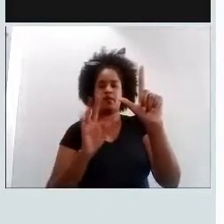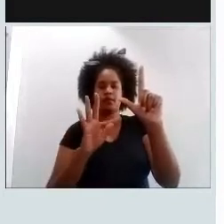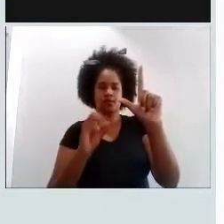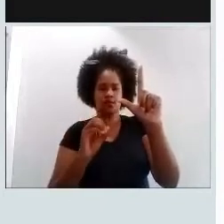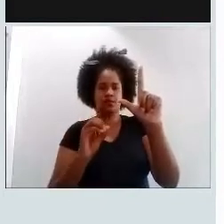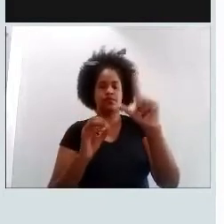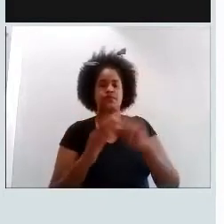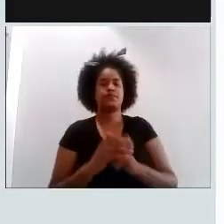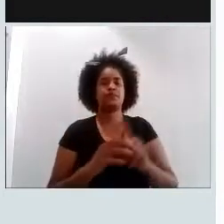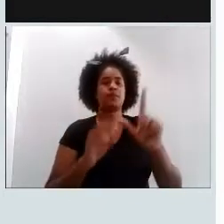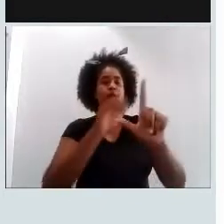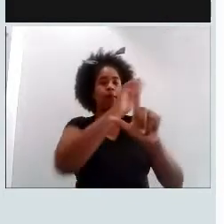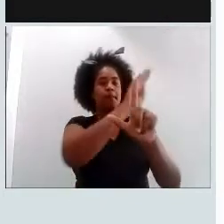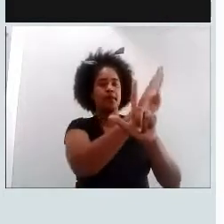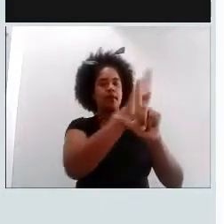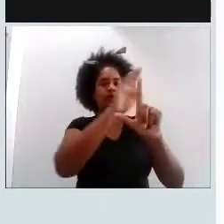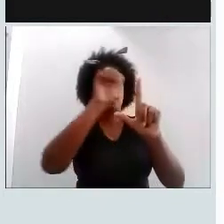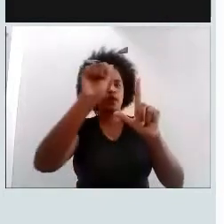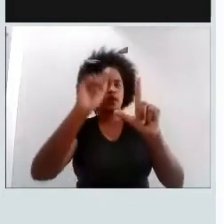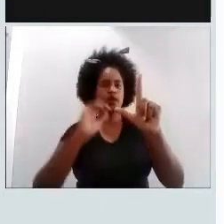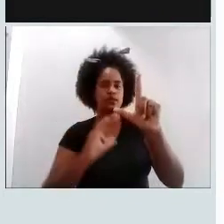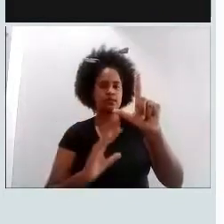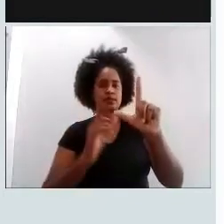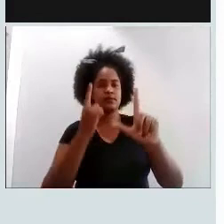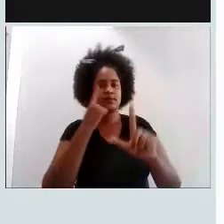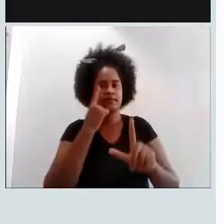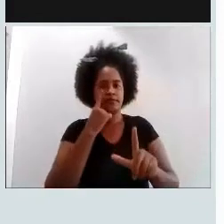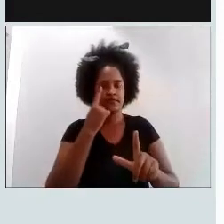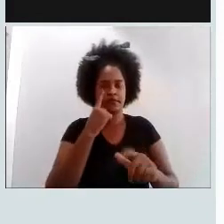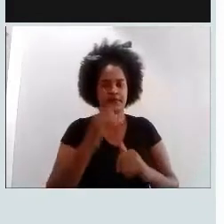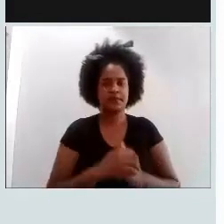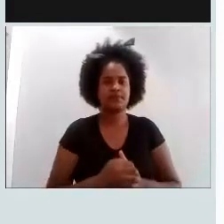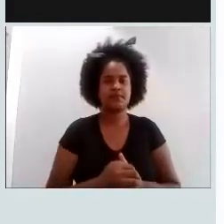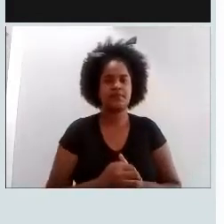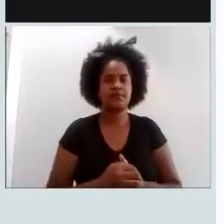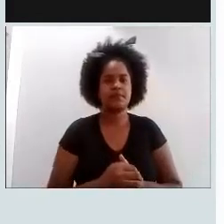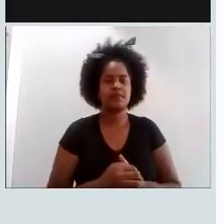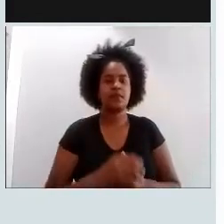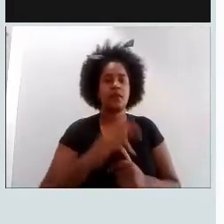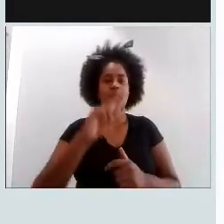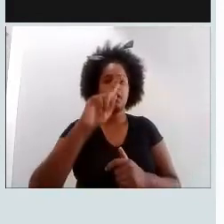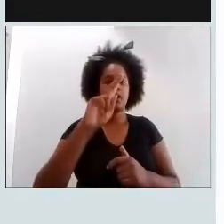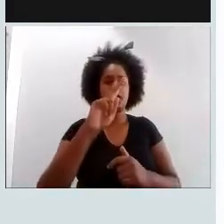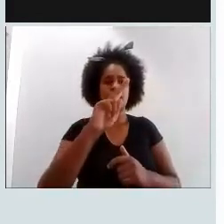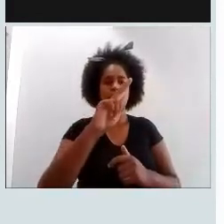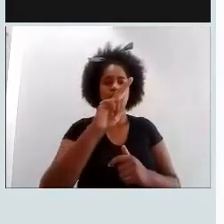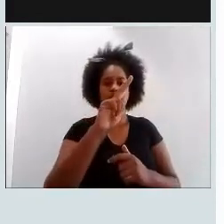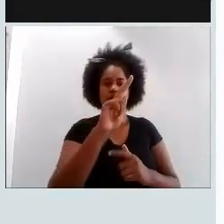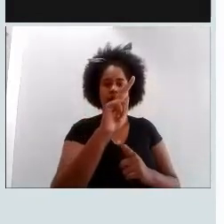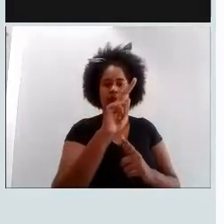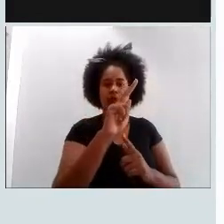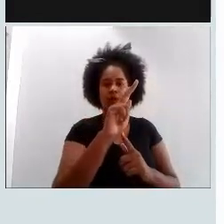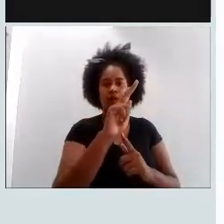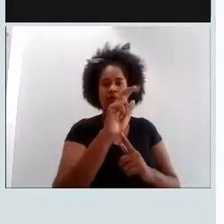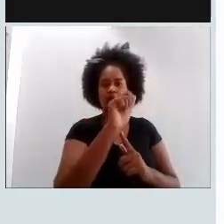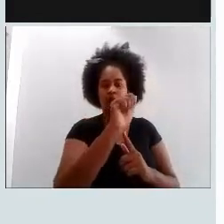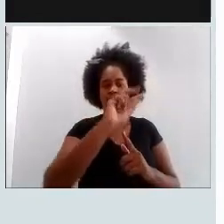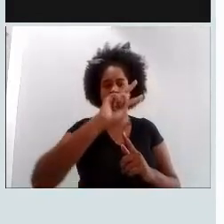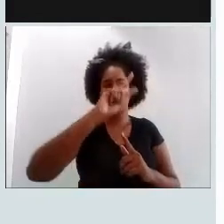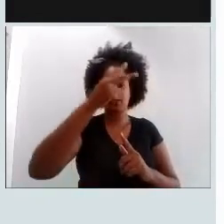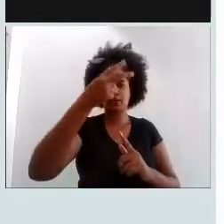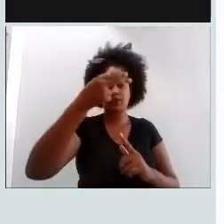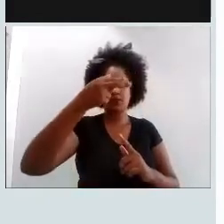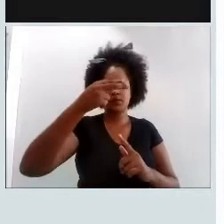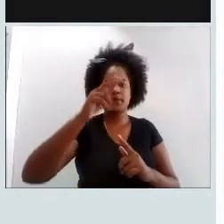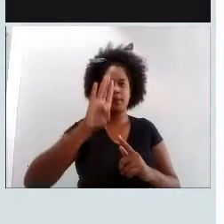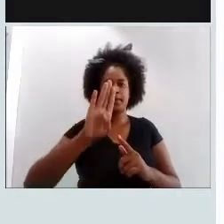que o quadrado da hipotenusa é igual à soma dos quadrados dos catetos, ou seja, A ao quadrado igual a B ao